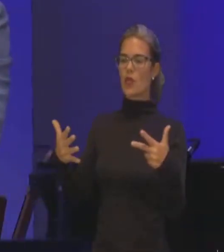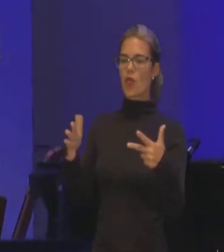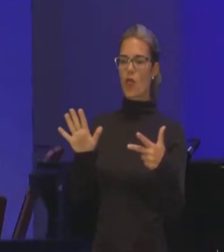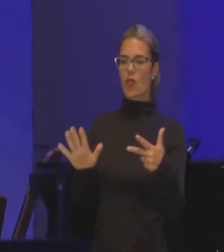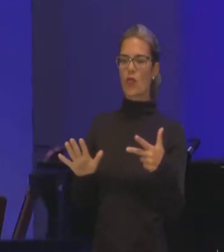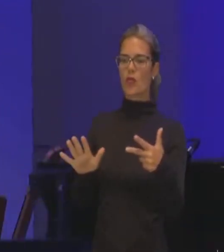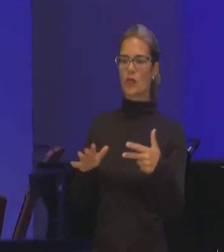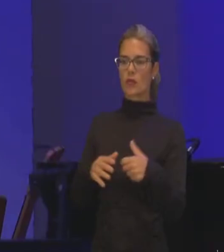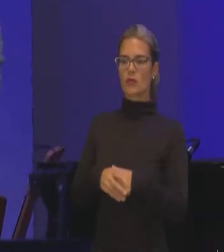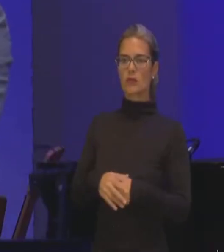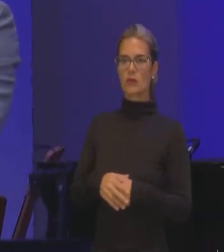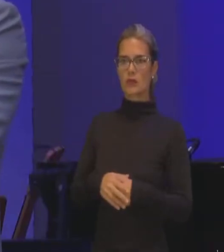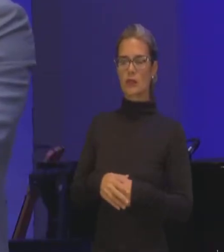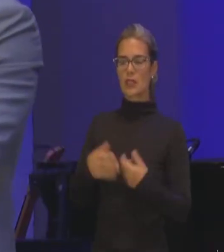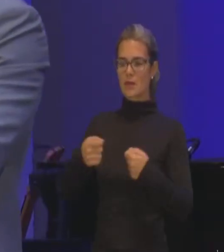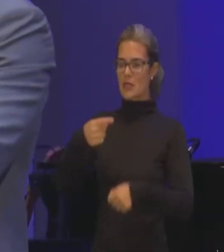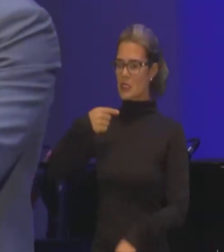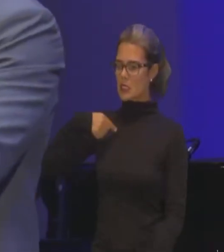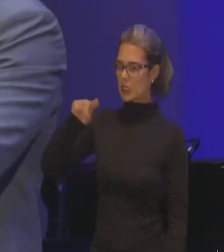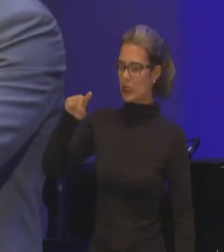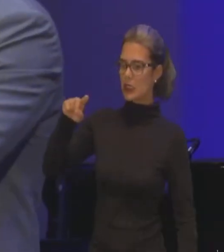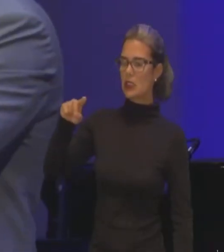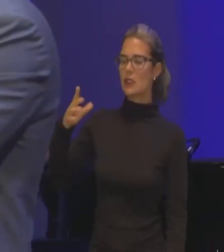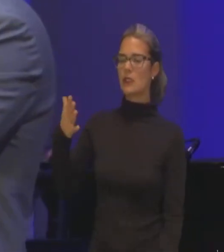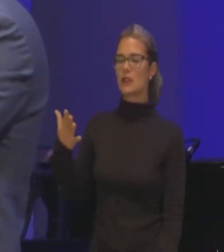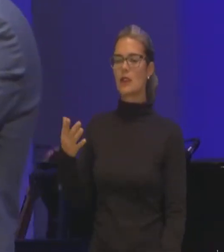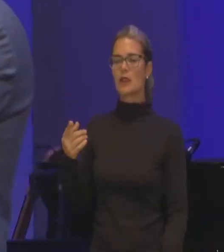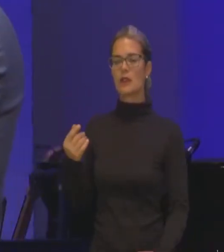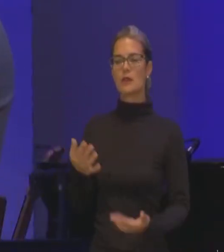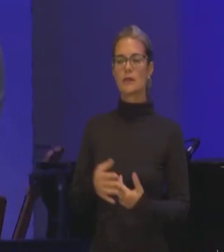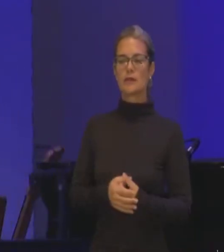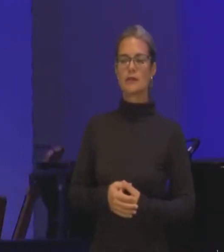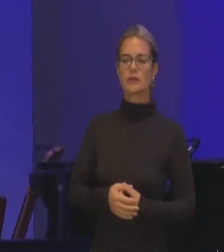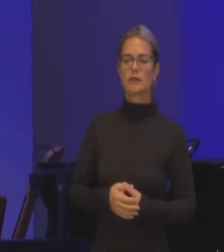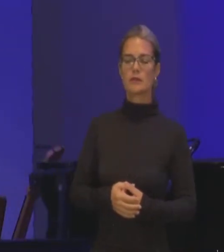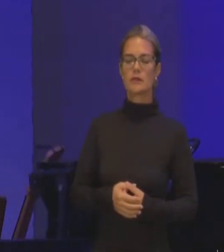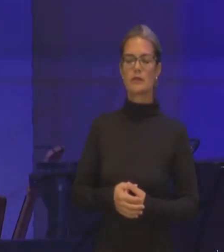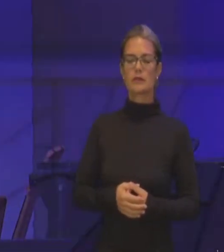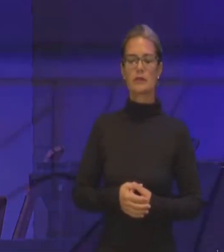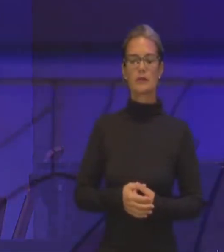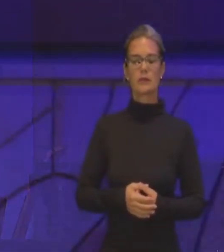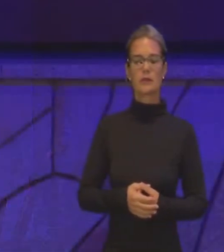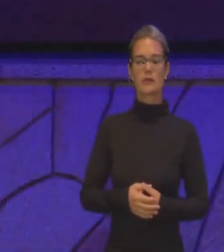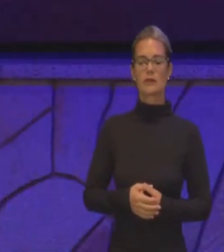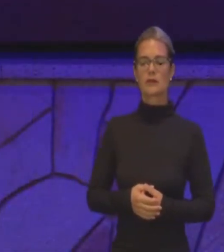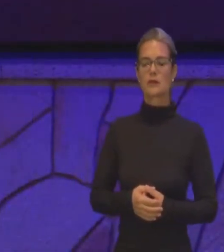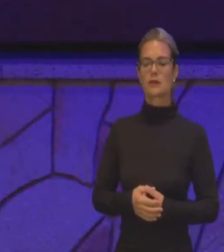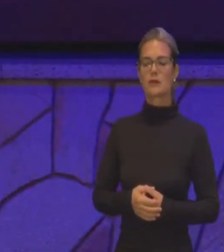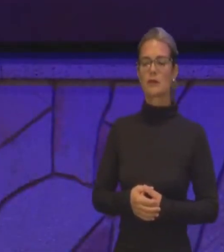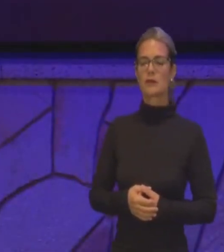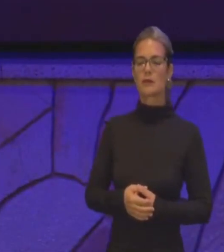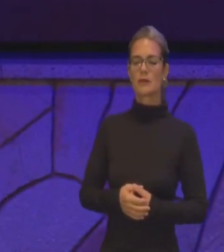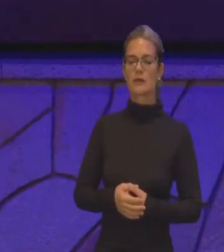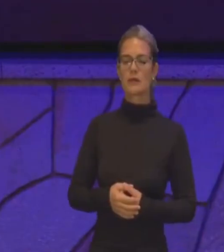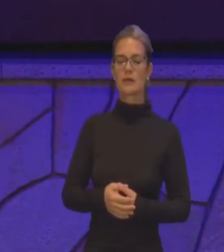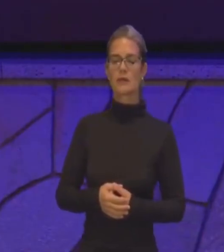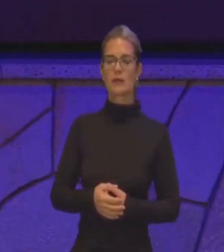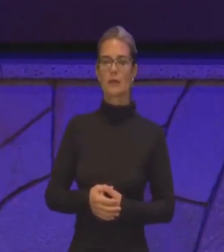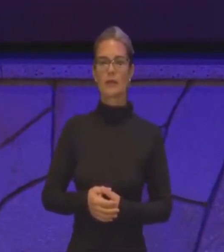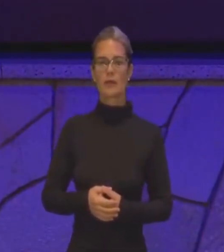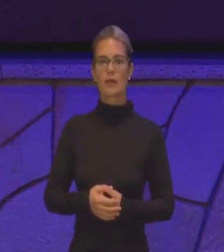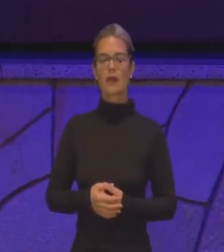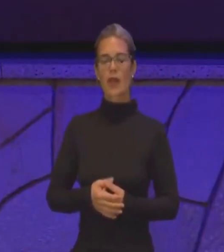ele é enviado, o que representa o envio, a carta,